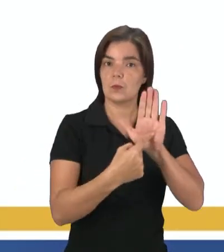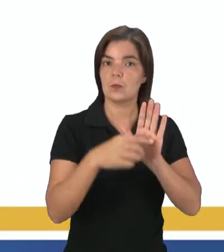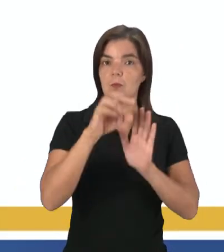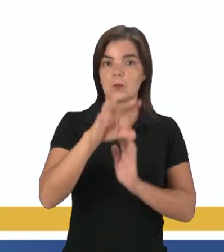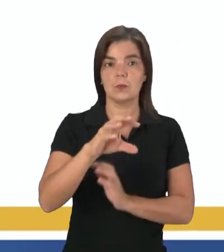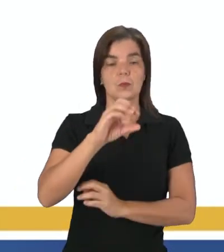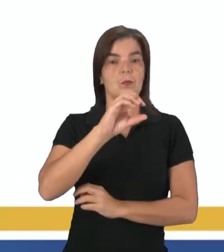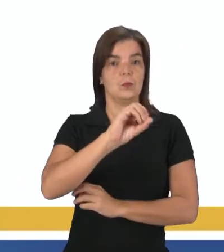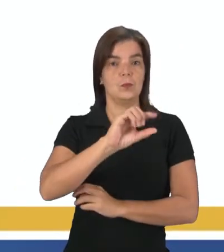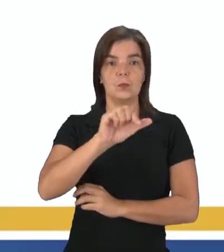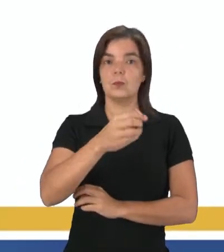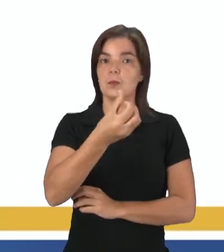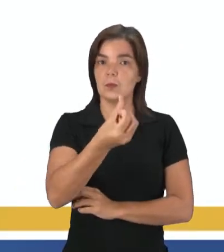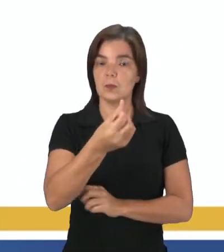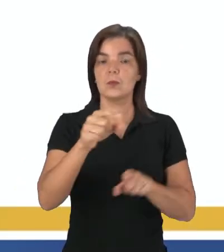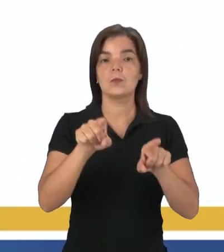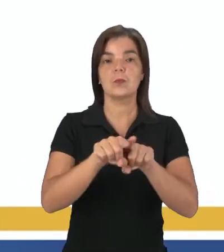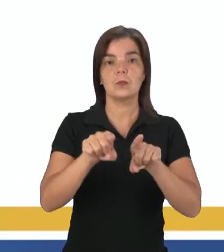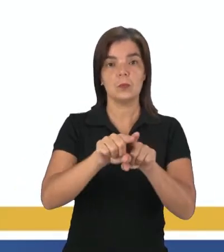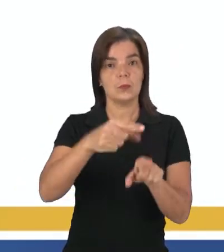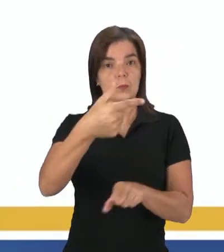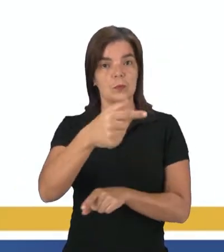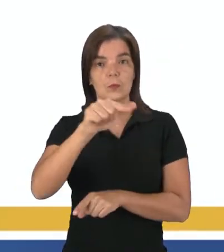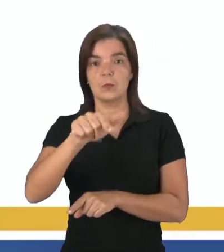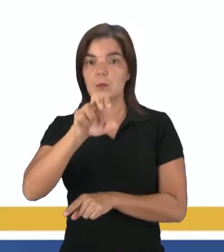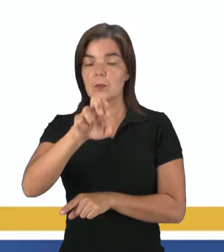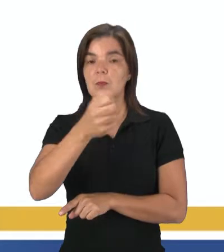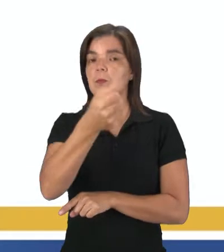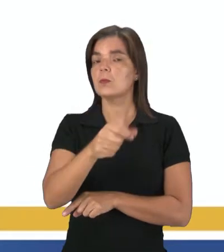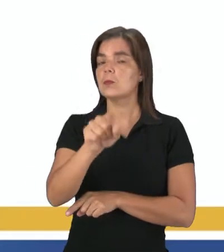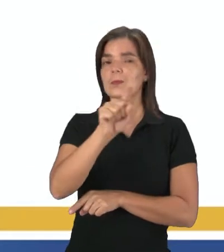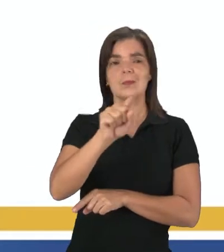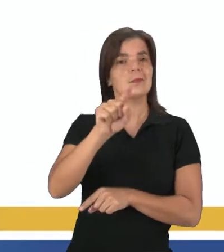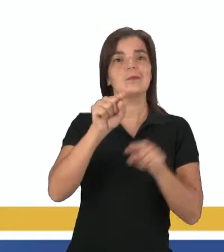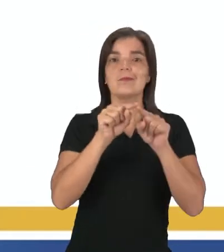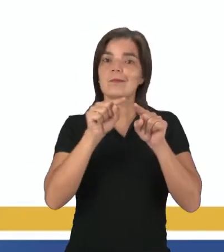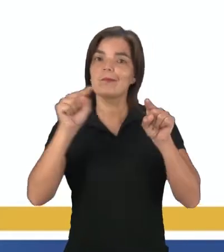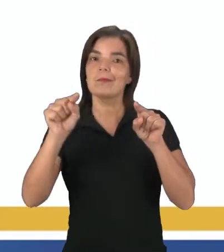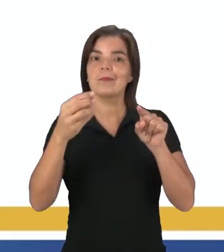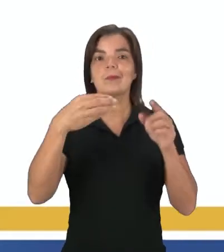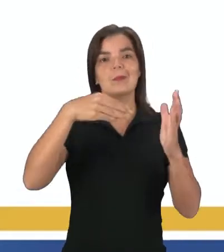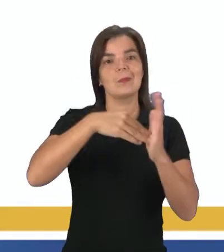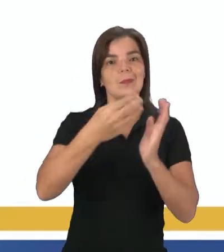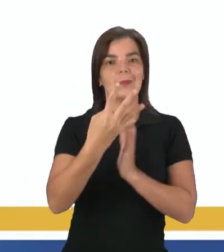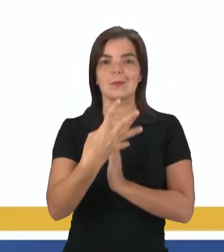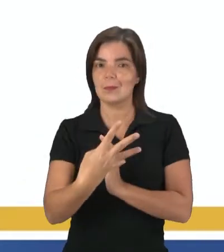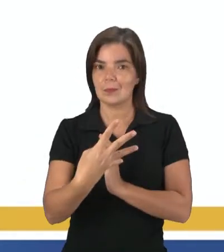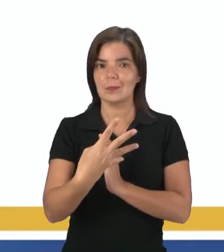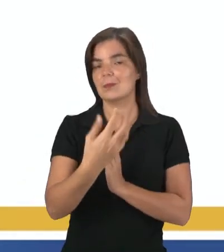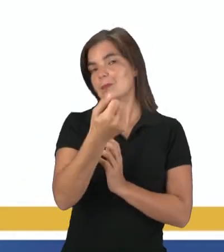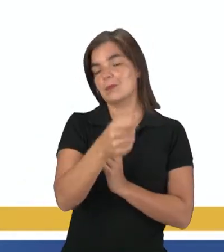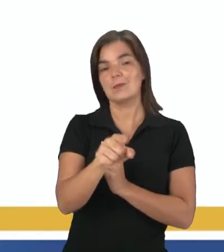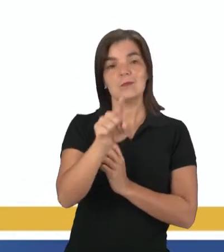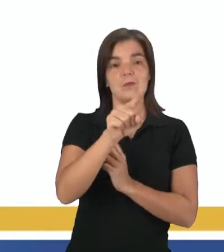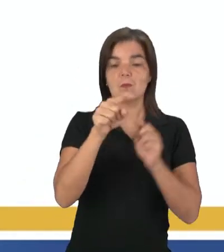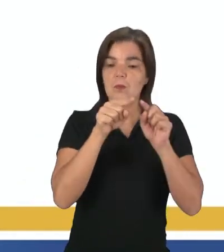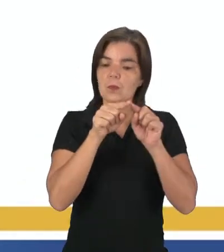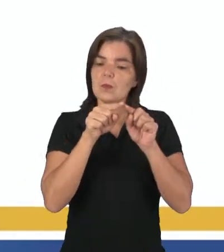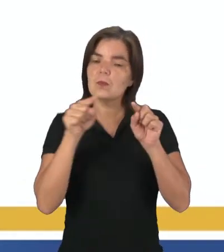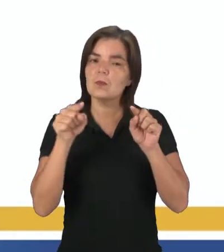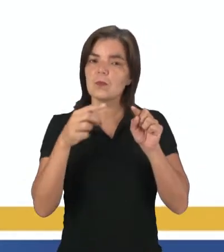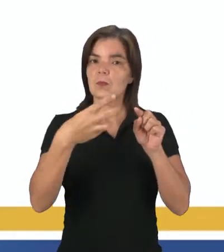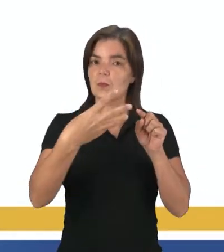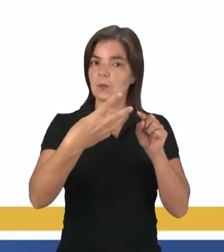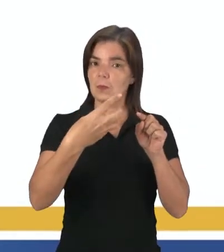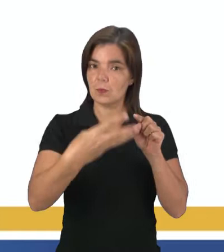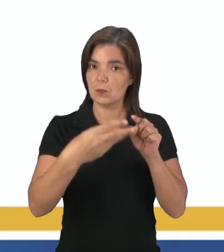o 0,6 e o 2,5, não tinha, por exemplo, a necessidade de eu ir até o número 4. Né? Esse intervalo entre 3